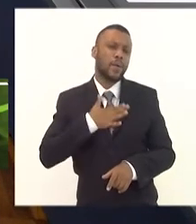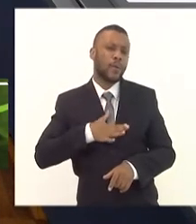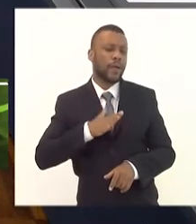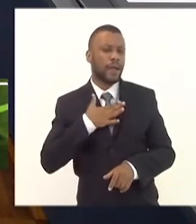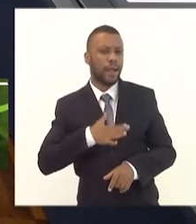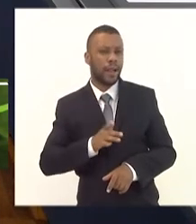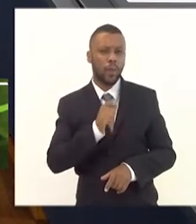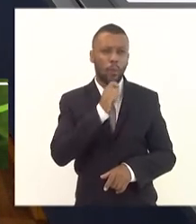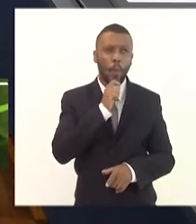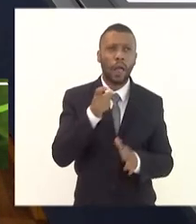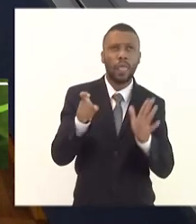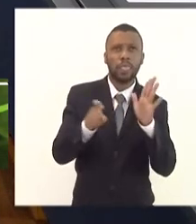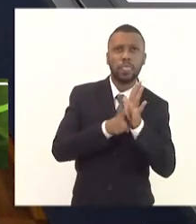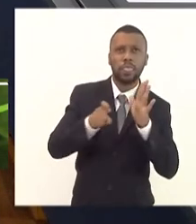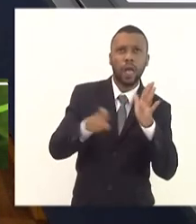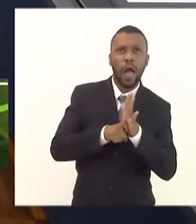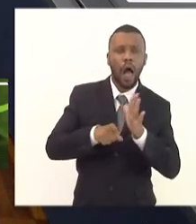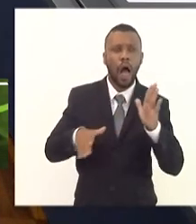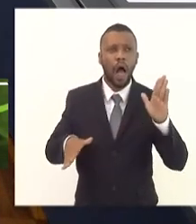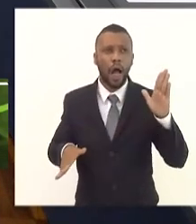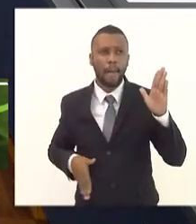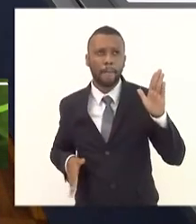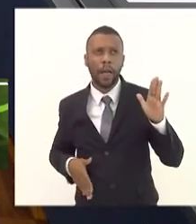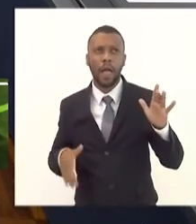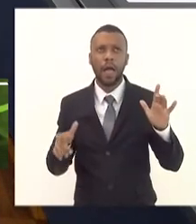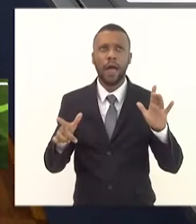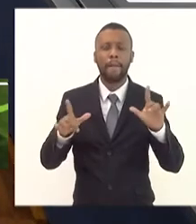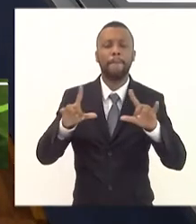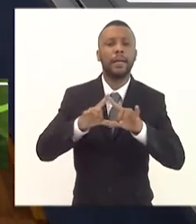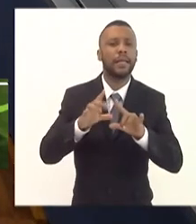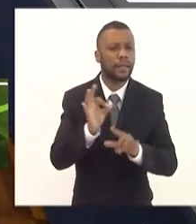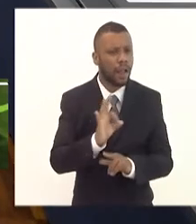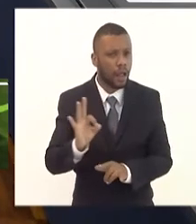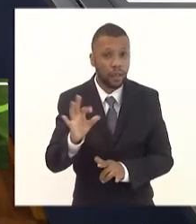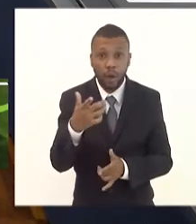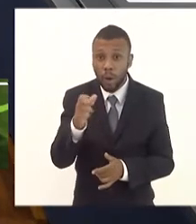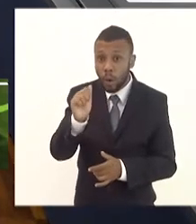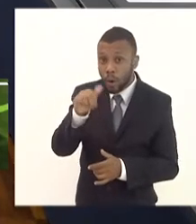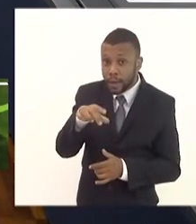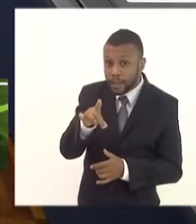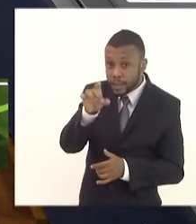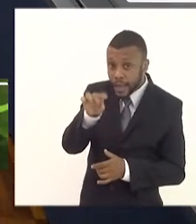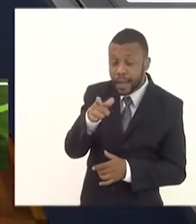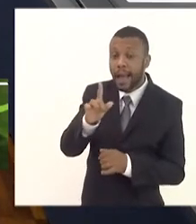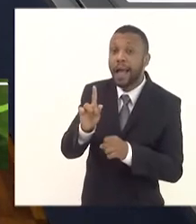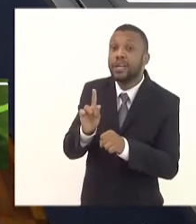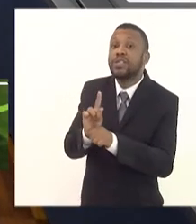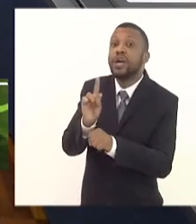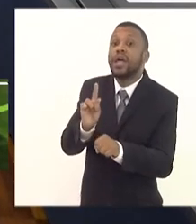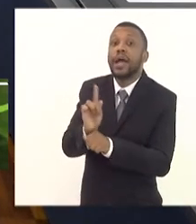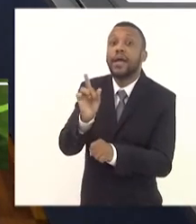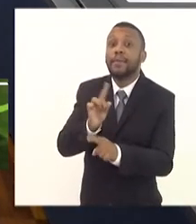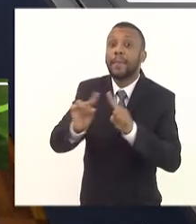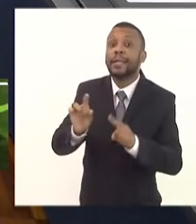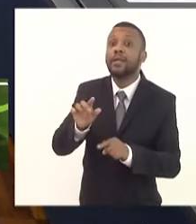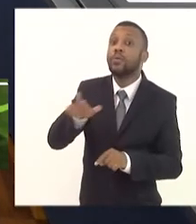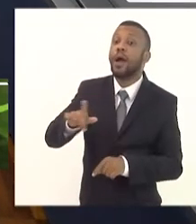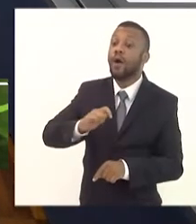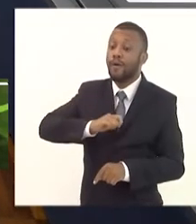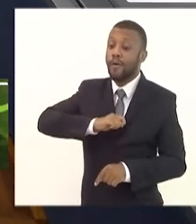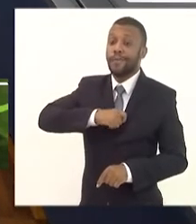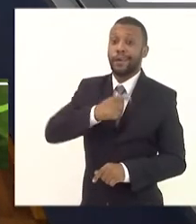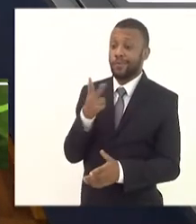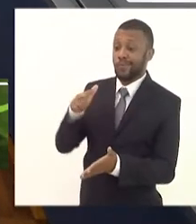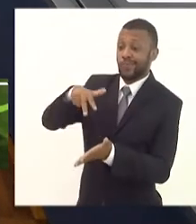tem narcotraficante, não tem milícia. O André, ele é gerente das obras, mas ele não é o fiscal, então ele não está